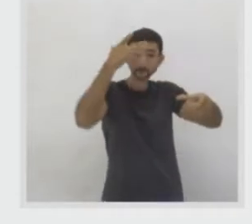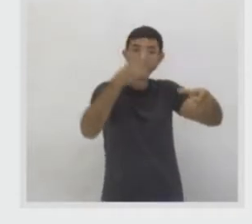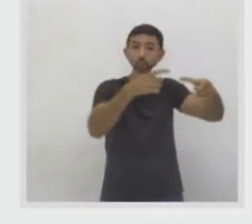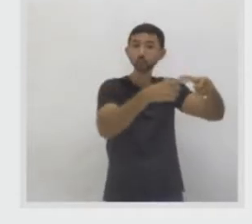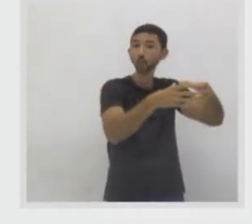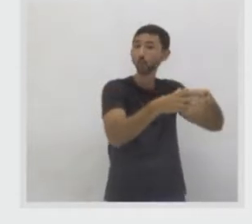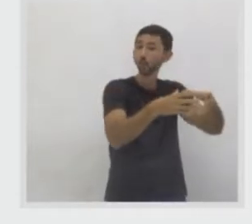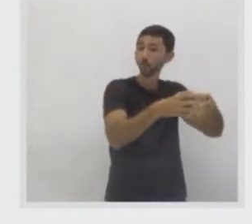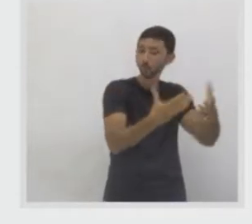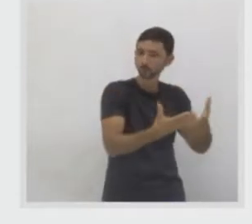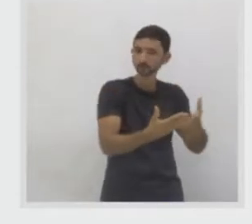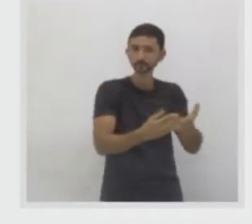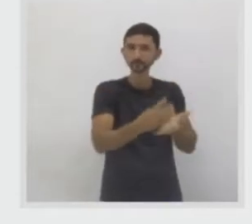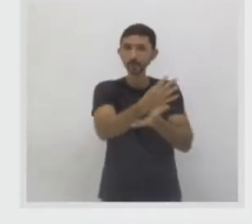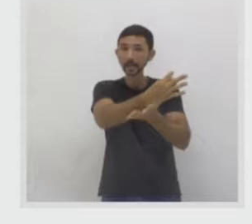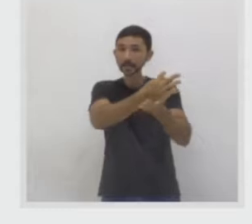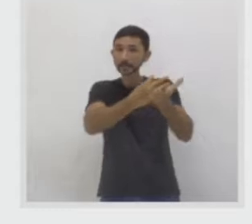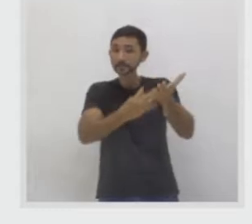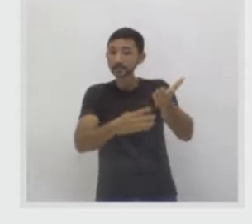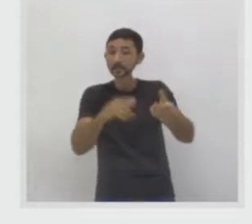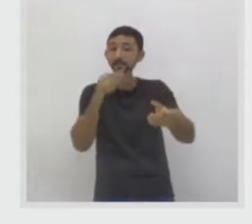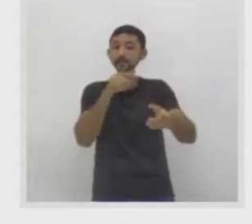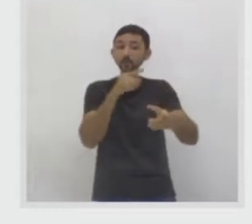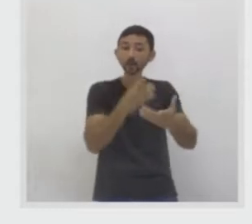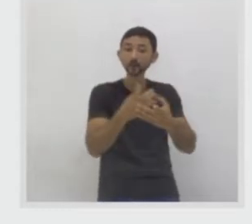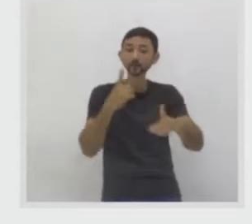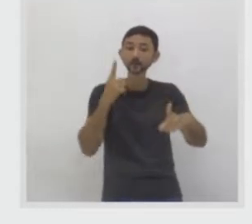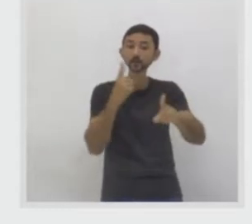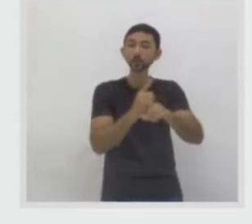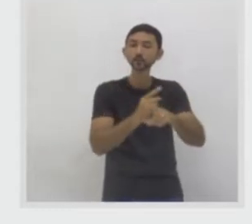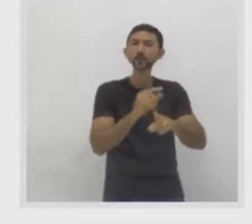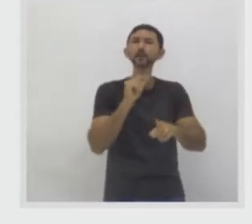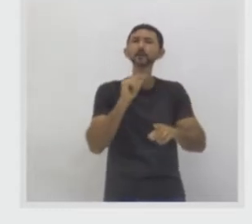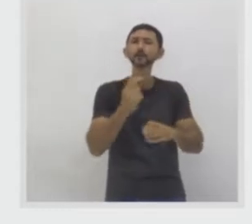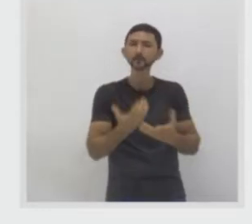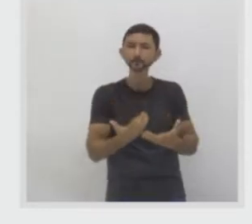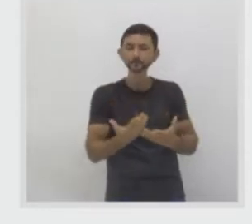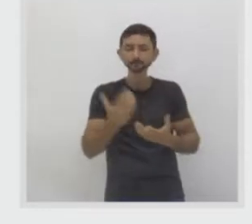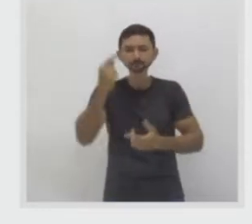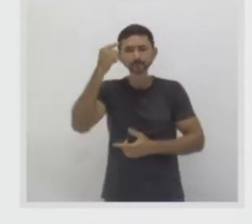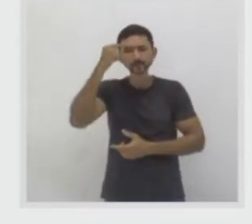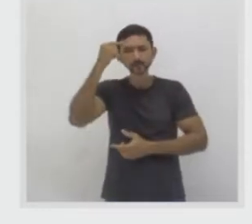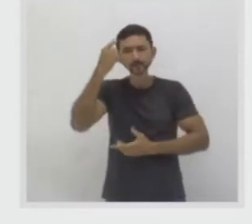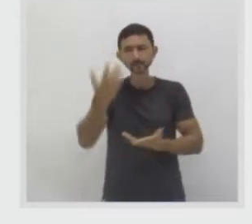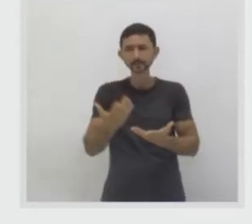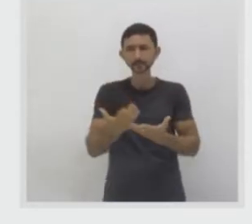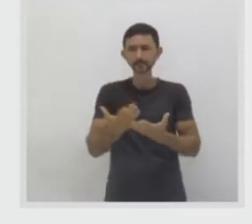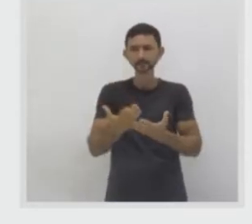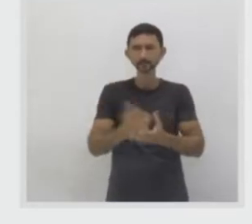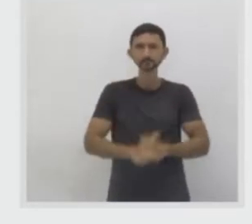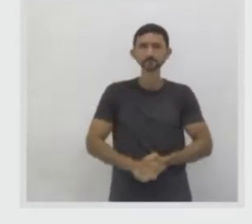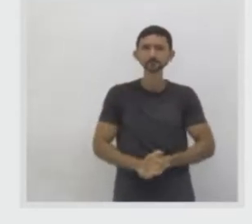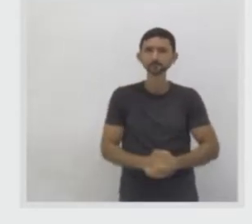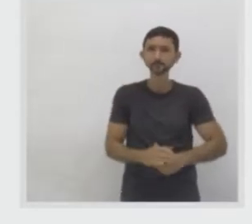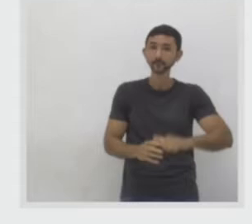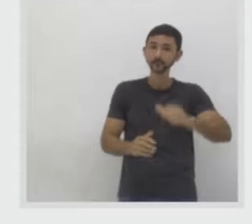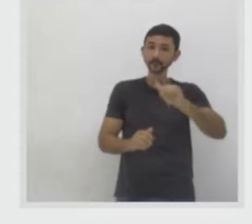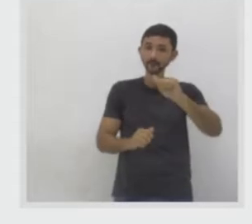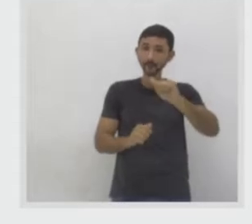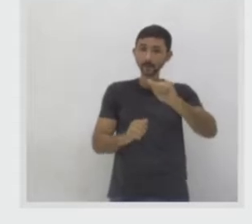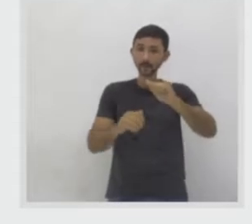No caso desse texto, identifica-se essa estratégia pelo, vamos pensar, discurso formal da língua